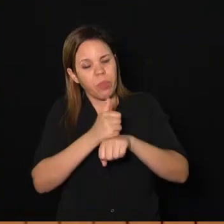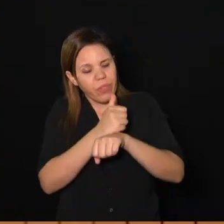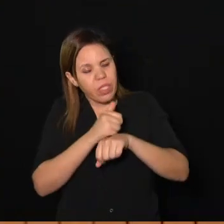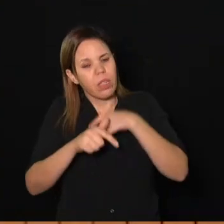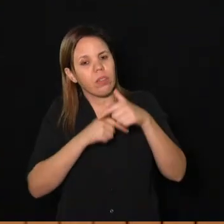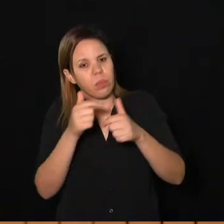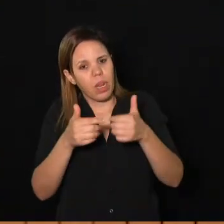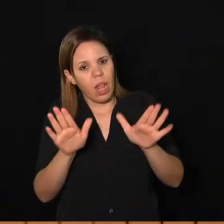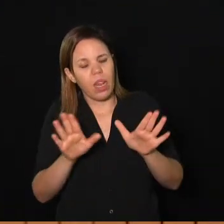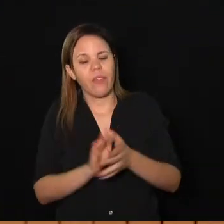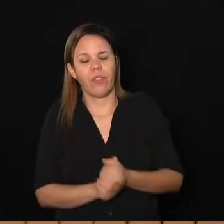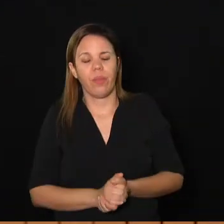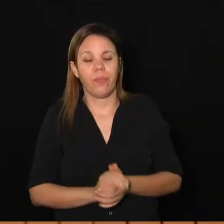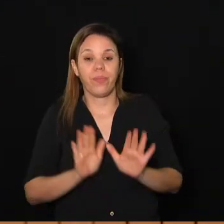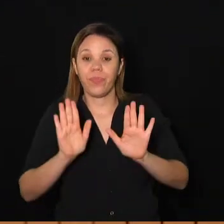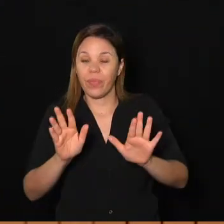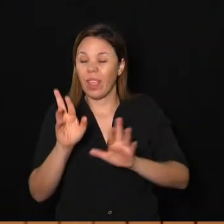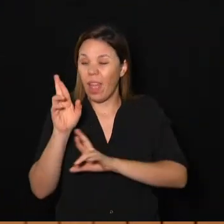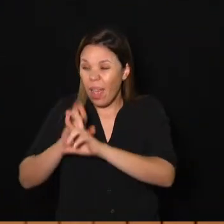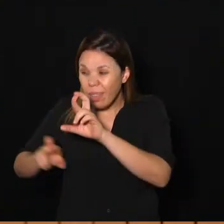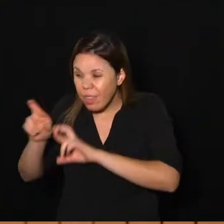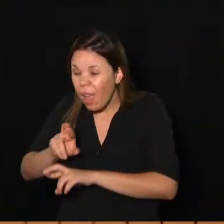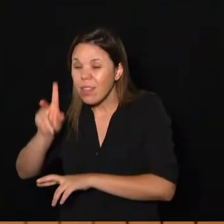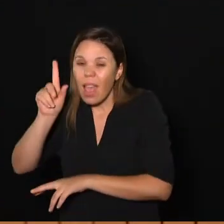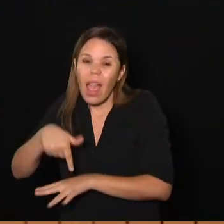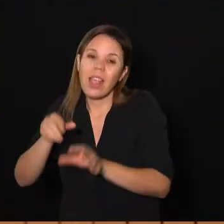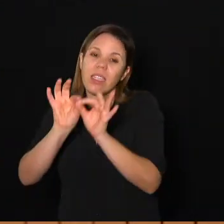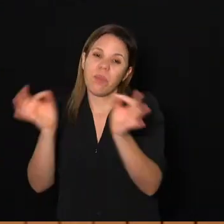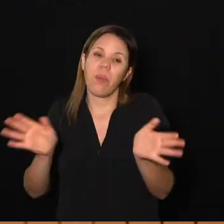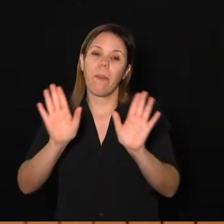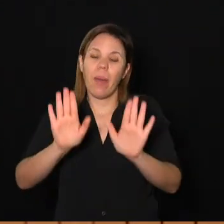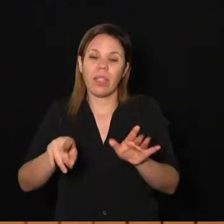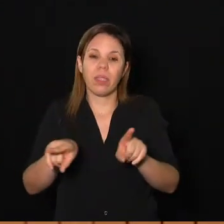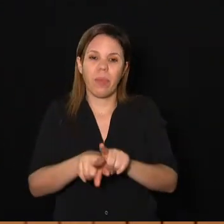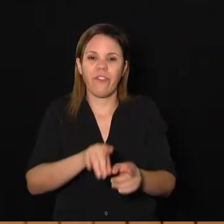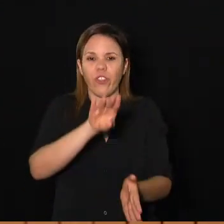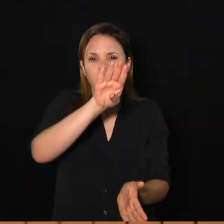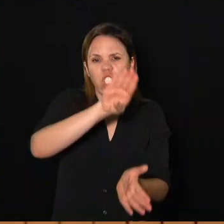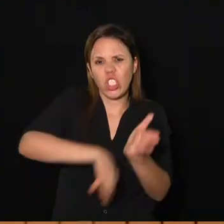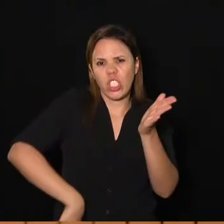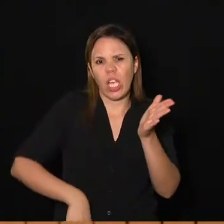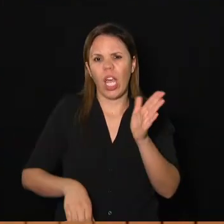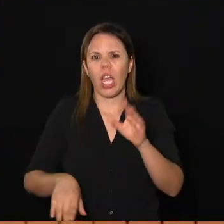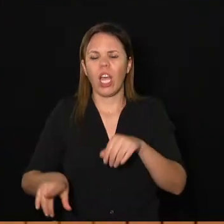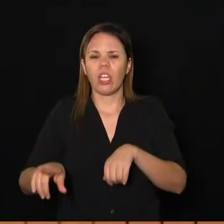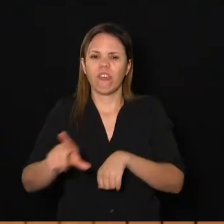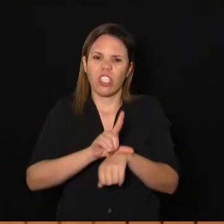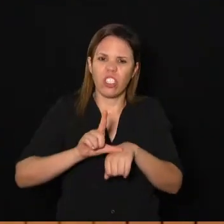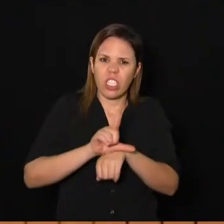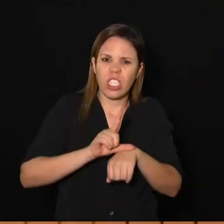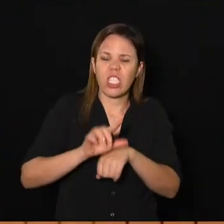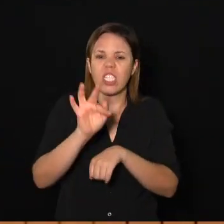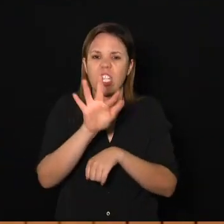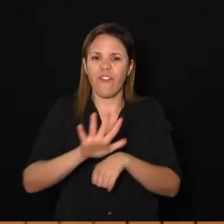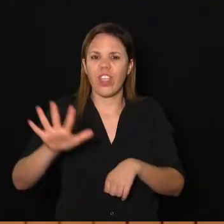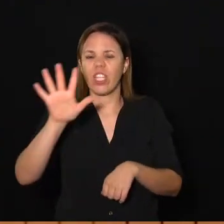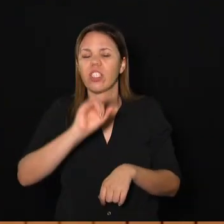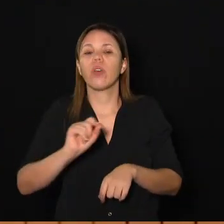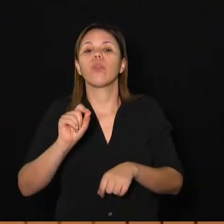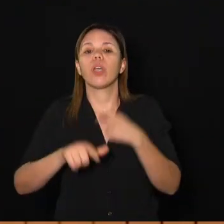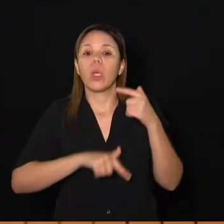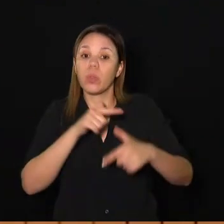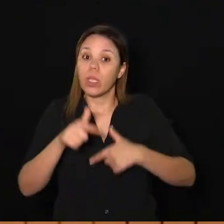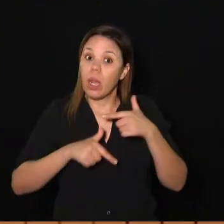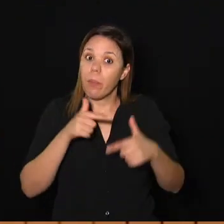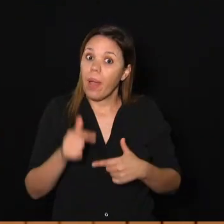análise é muito mais simples porque já foi retirado também por legislação federal da atividade privativa dos